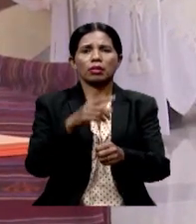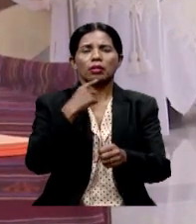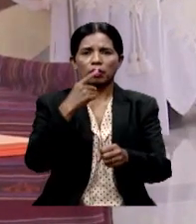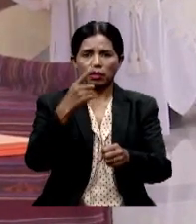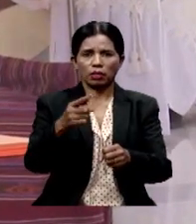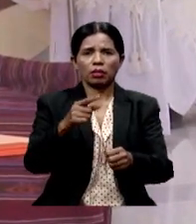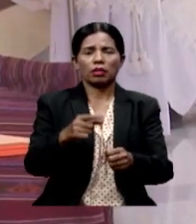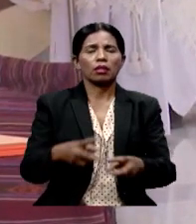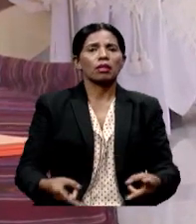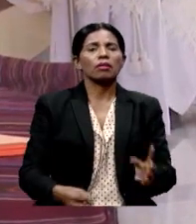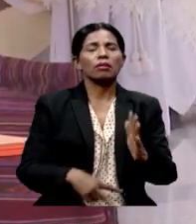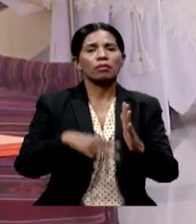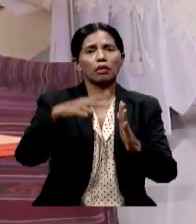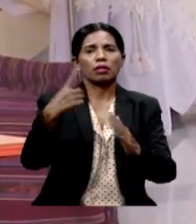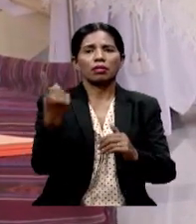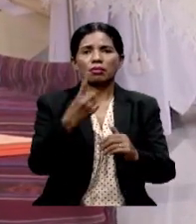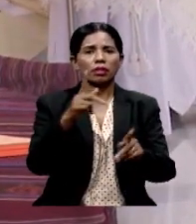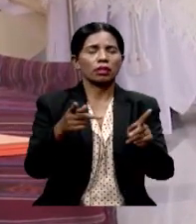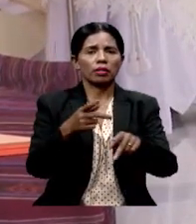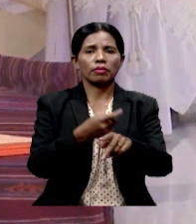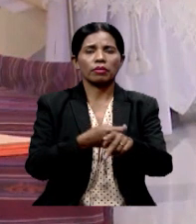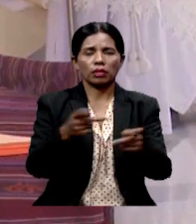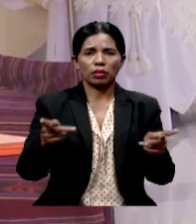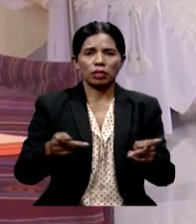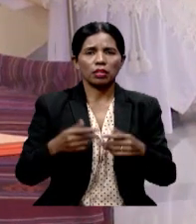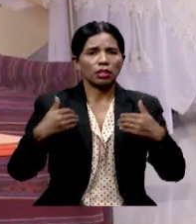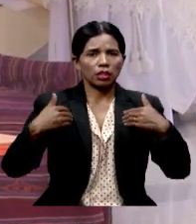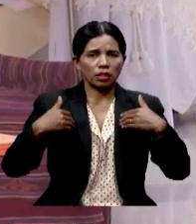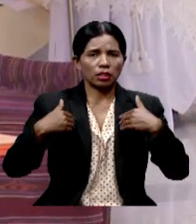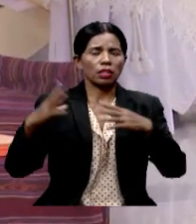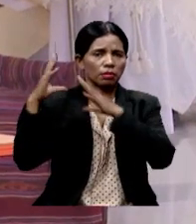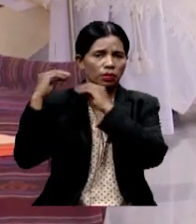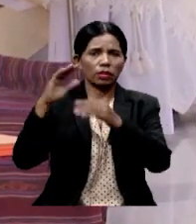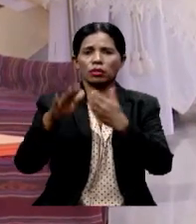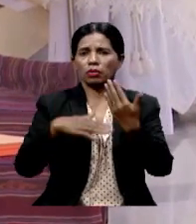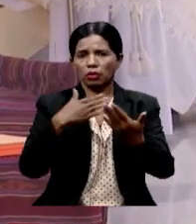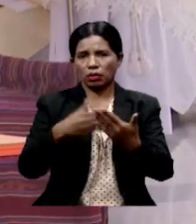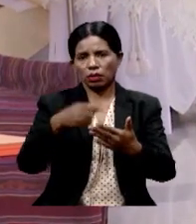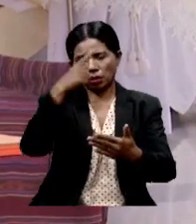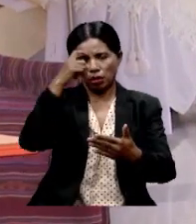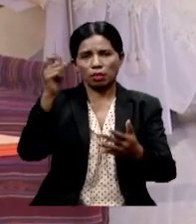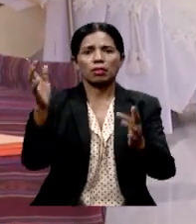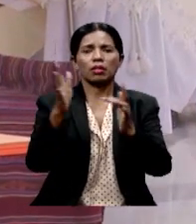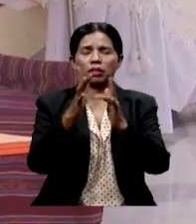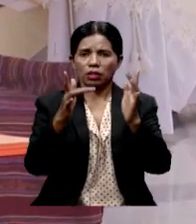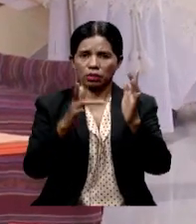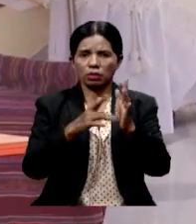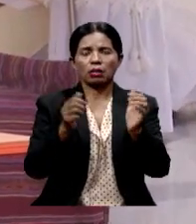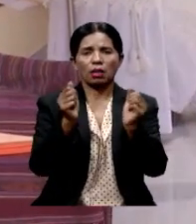catag vale banafate e momento hot. E a experiência hotu tan Cristo maqui Manuel, maroma